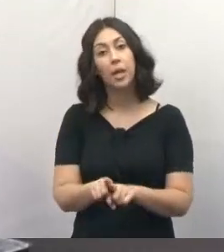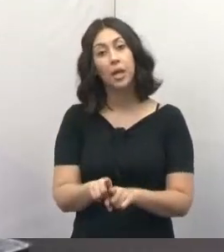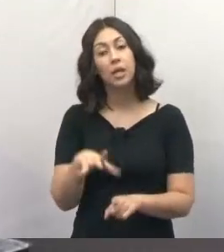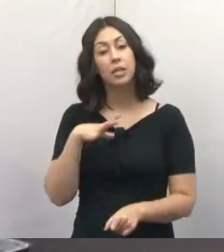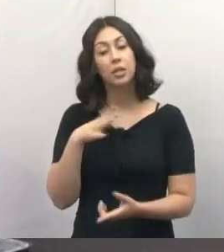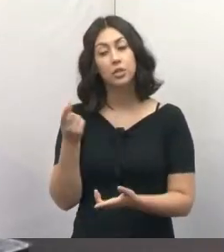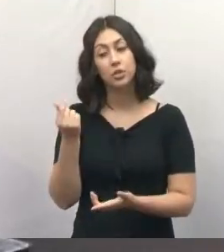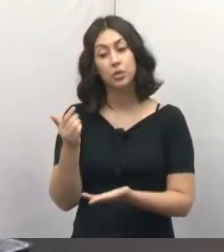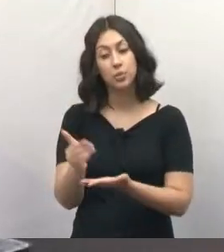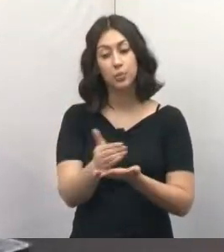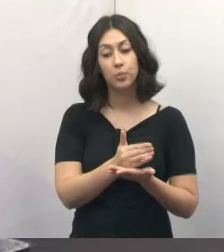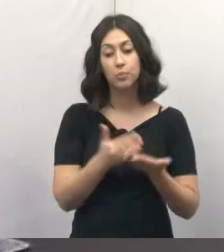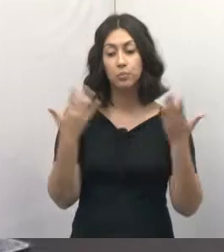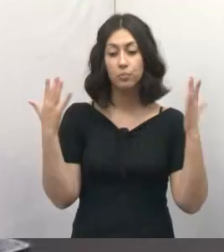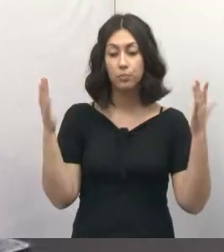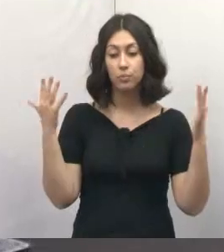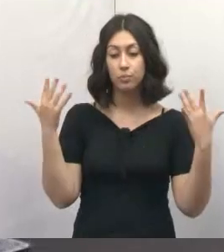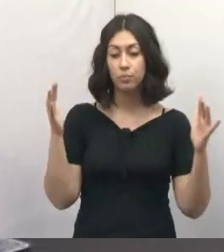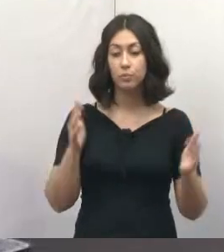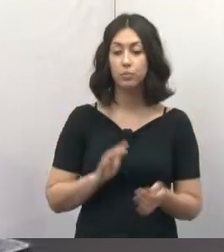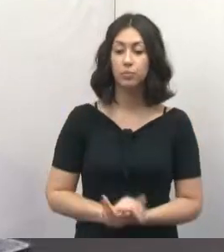meus parabéns.